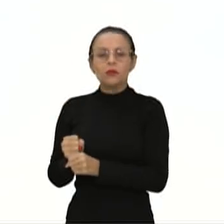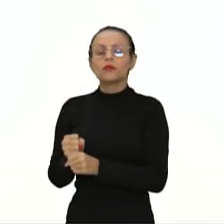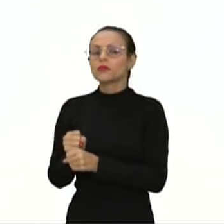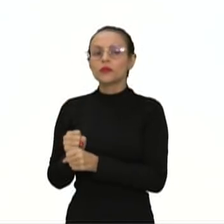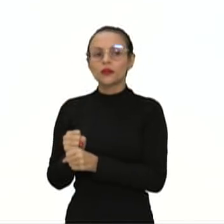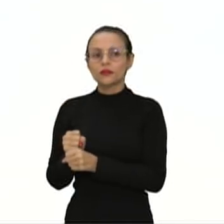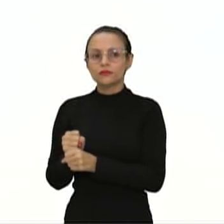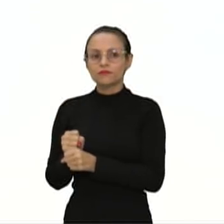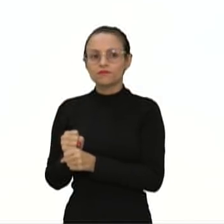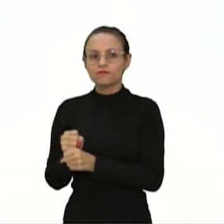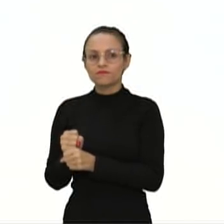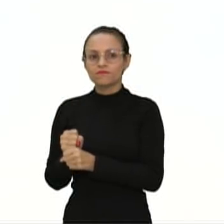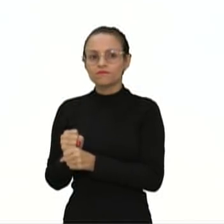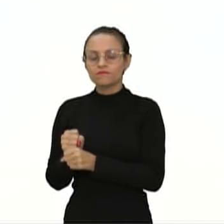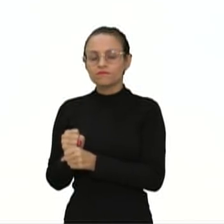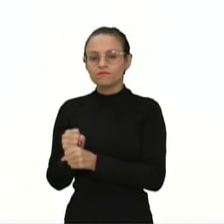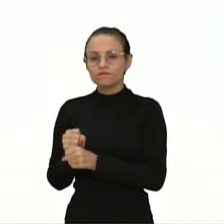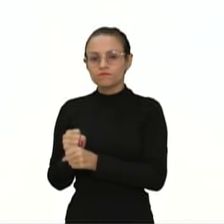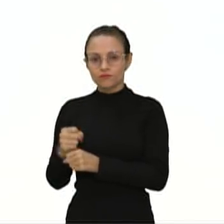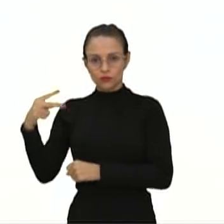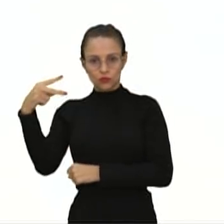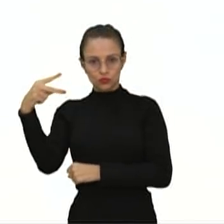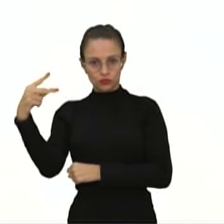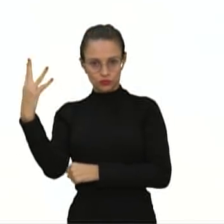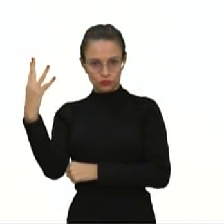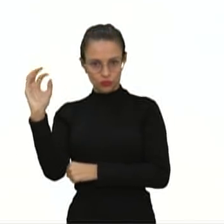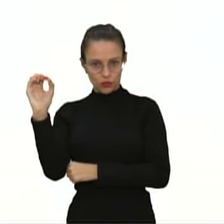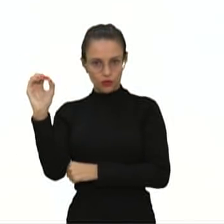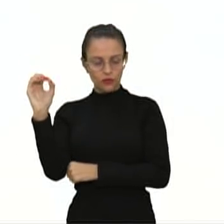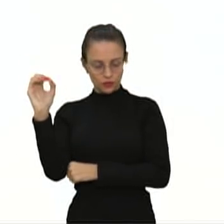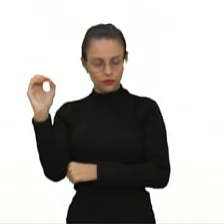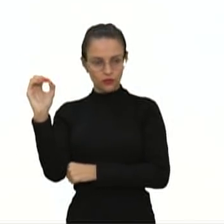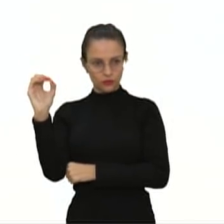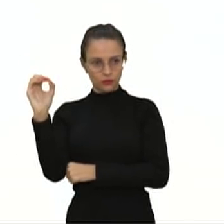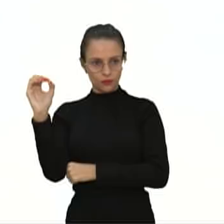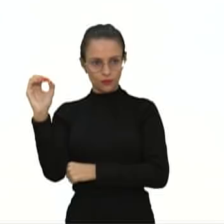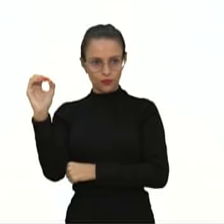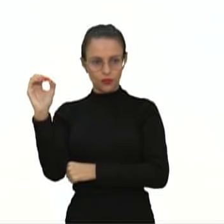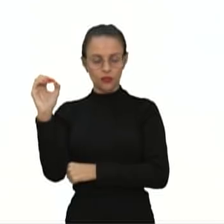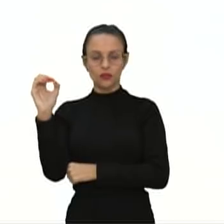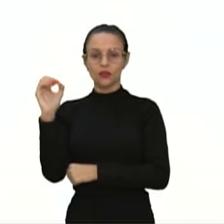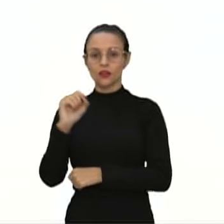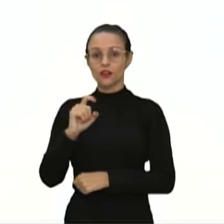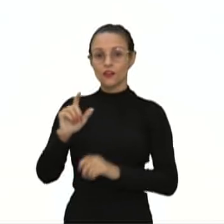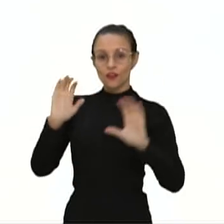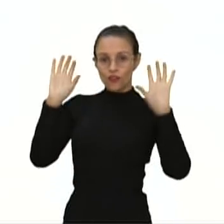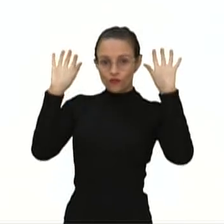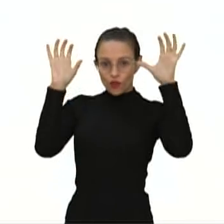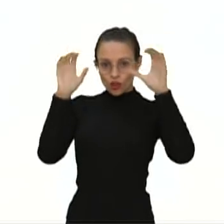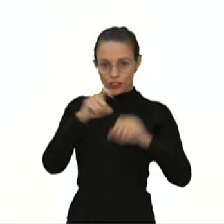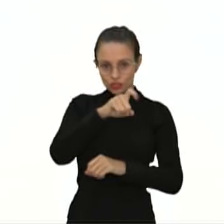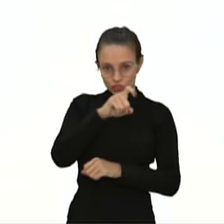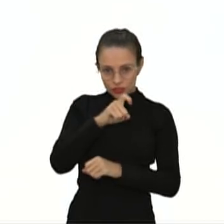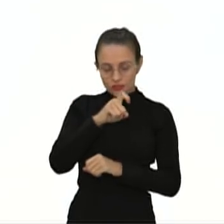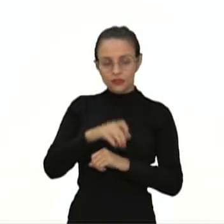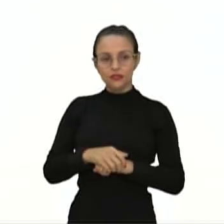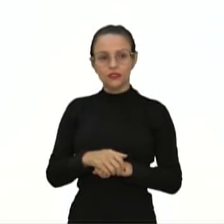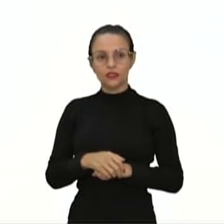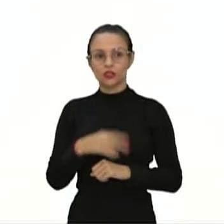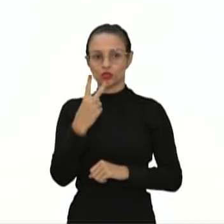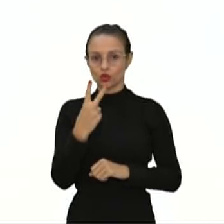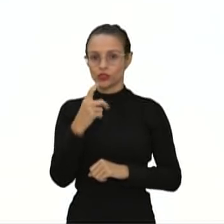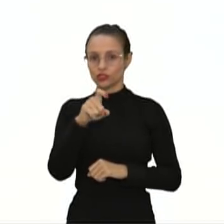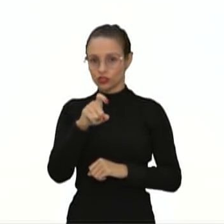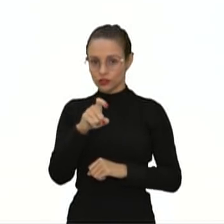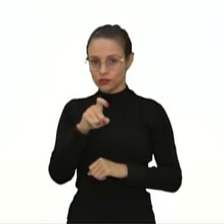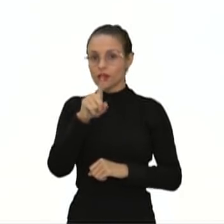modalidades, tem quantos alunos? 40 alunos. Então, aqui está o vôlei, o x. O